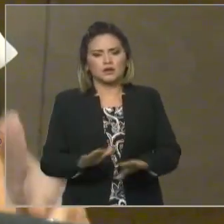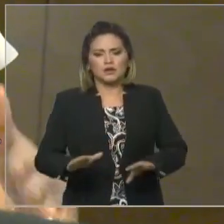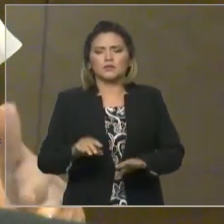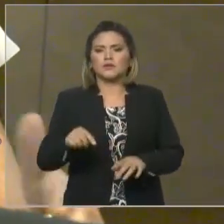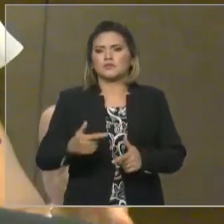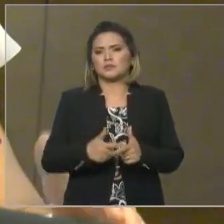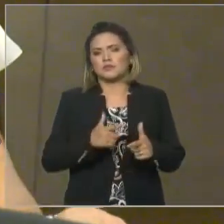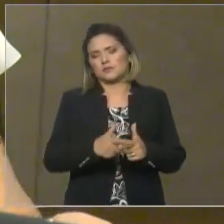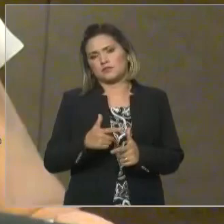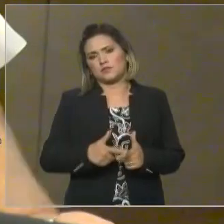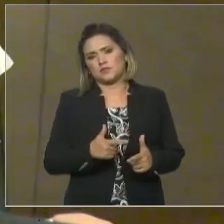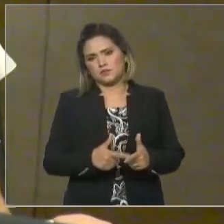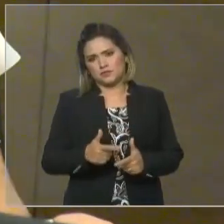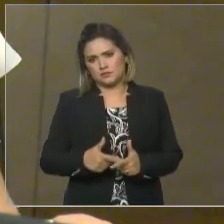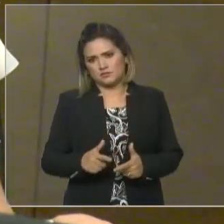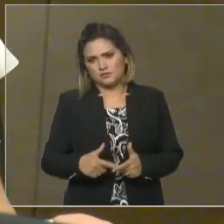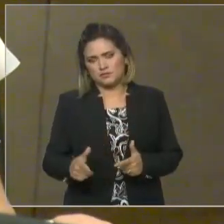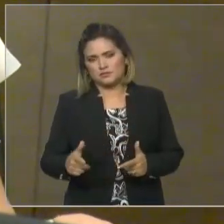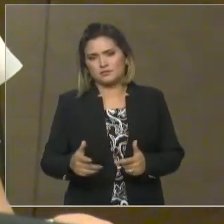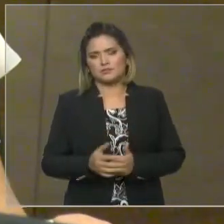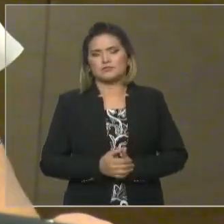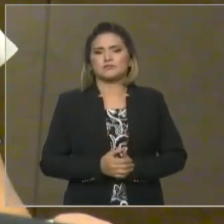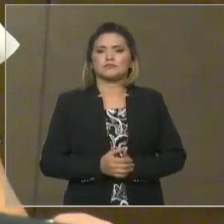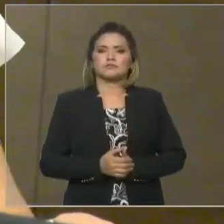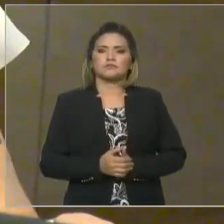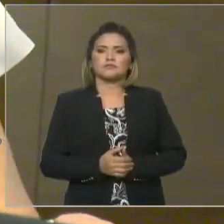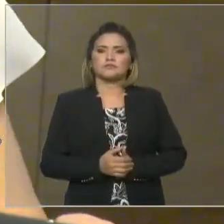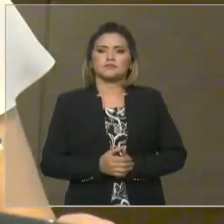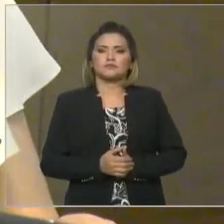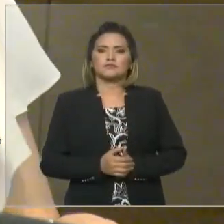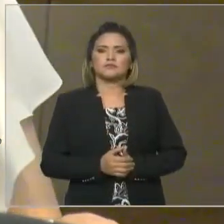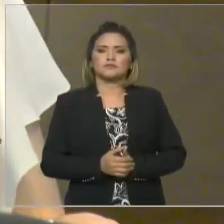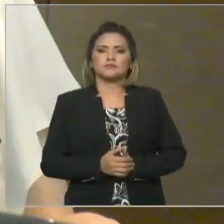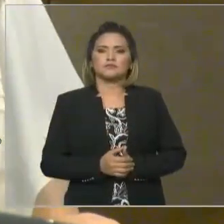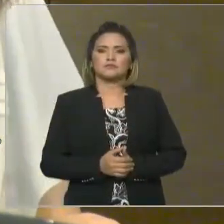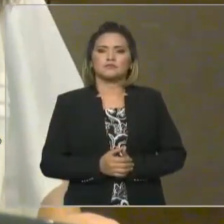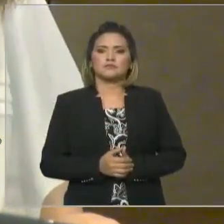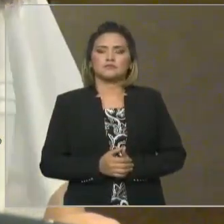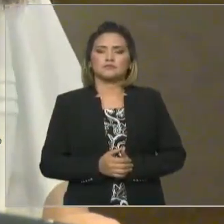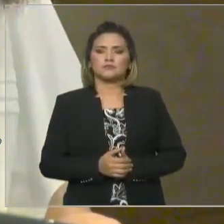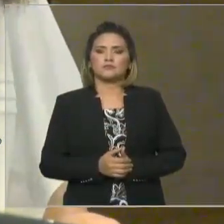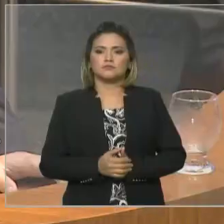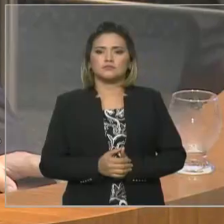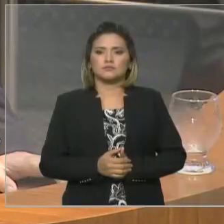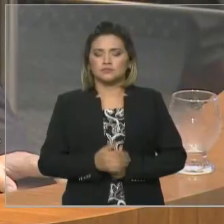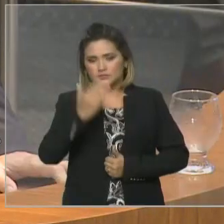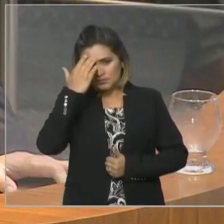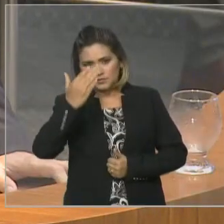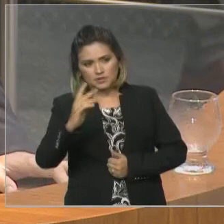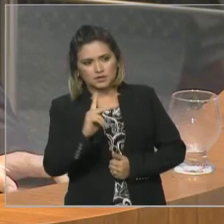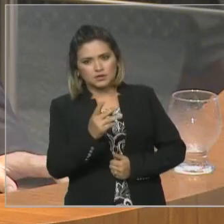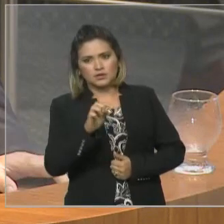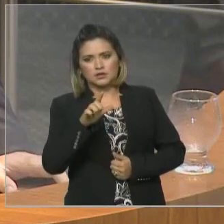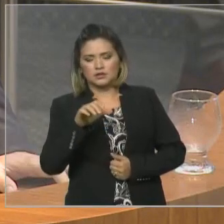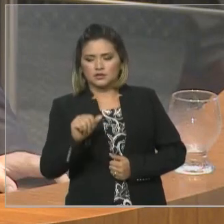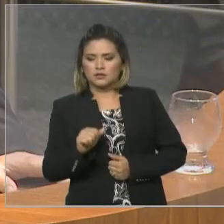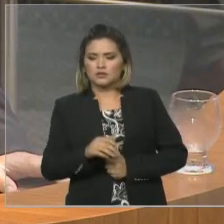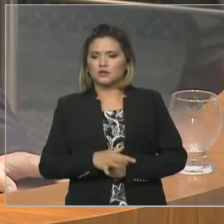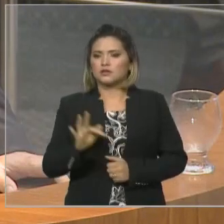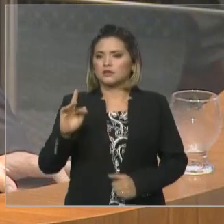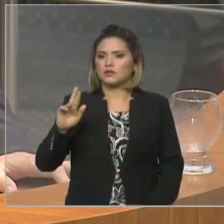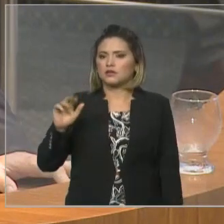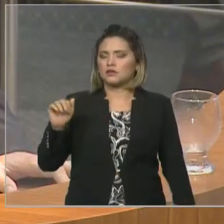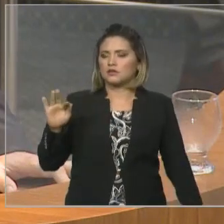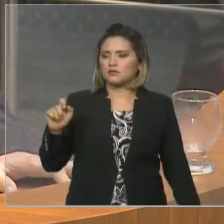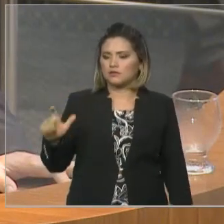é redesenhar o modelo de atenção à saúde no Estado. Obrigado, doutora Helena. Deputado Rafael, professor uma